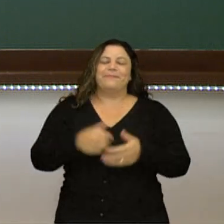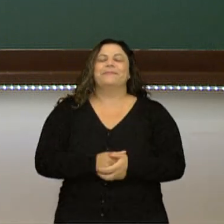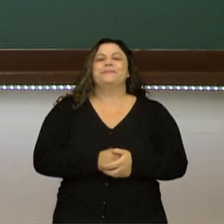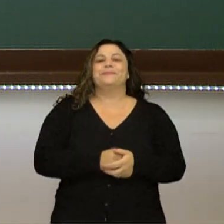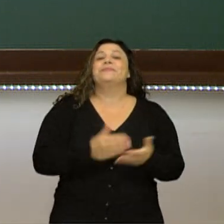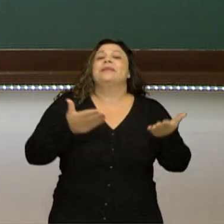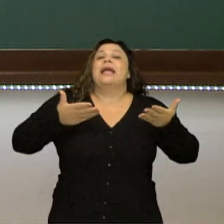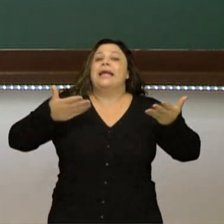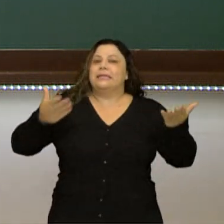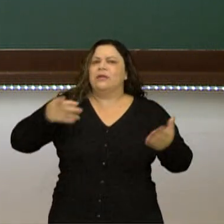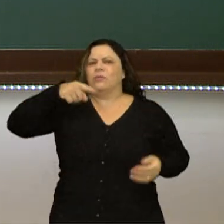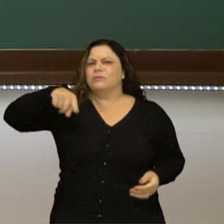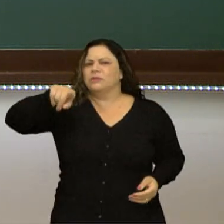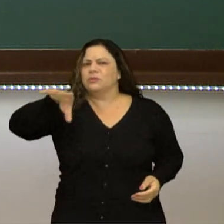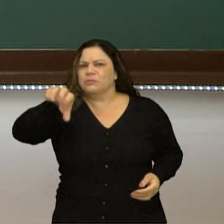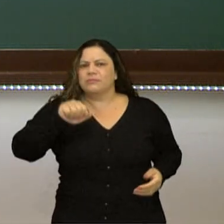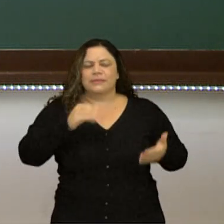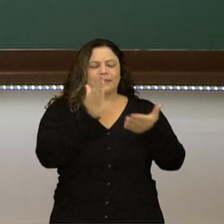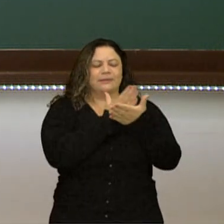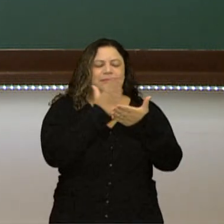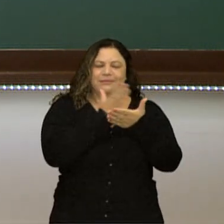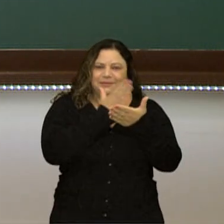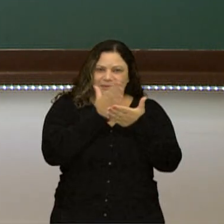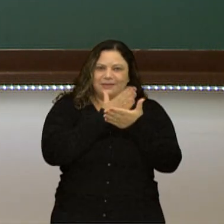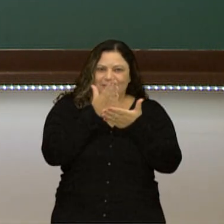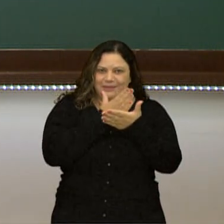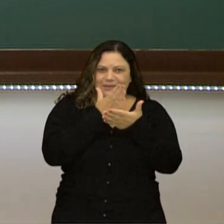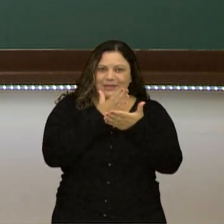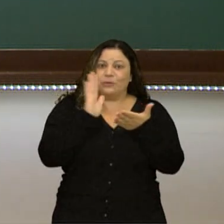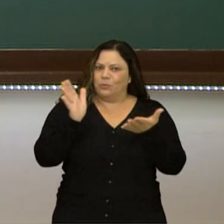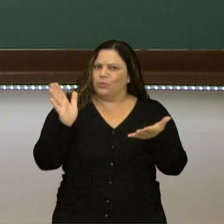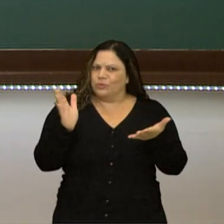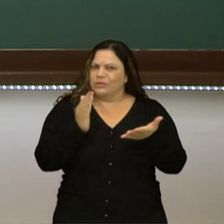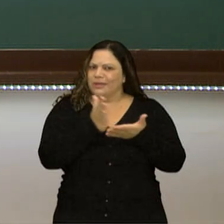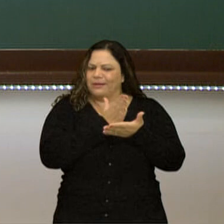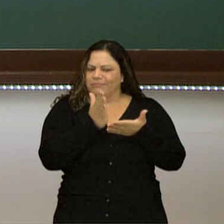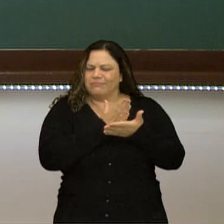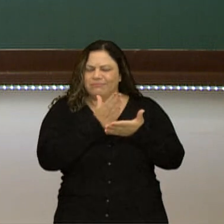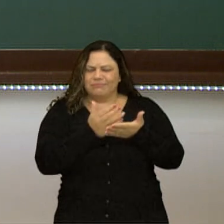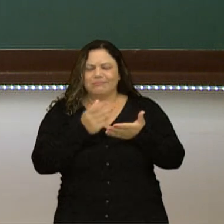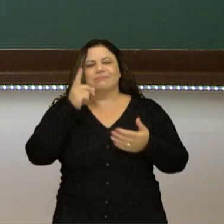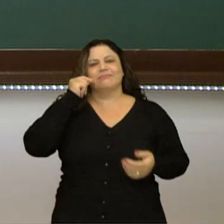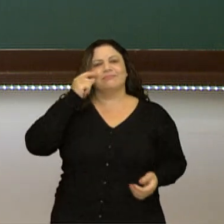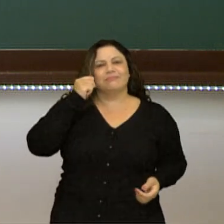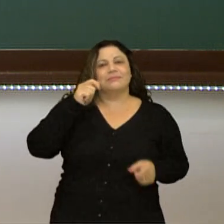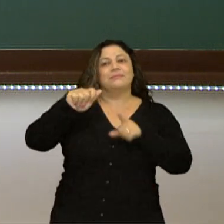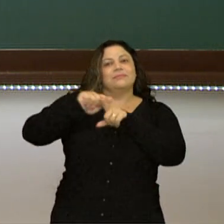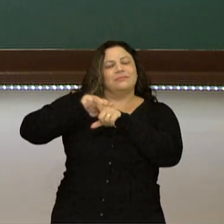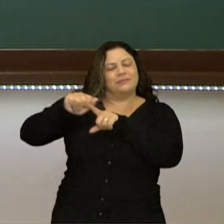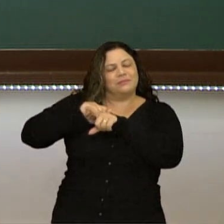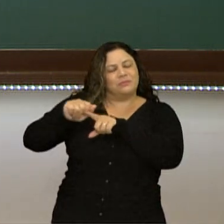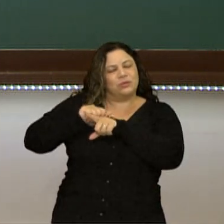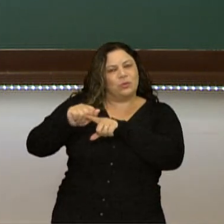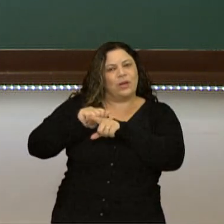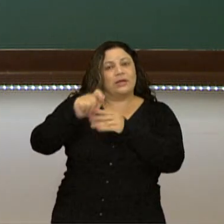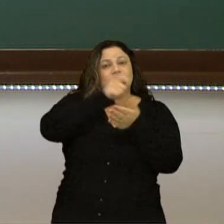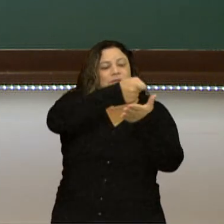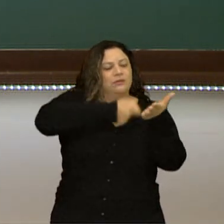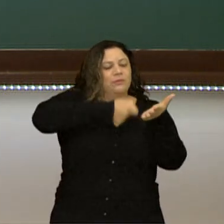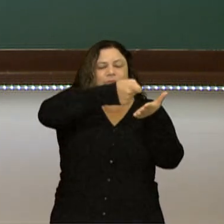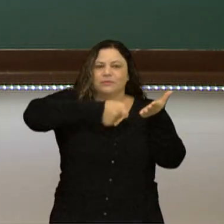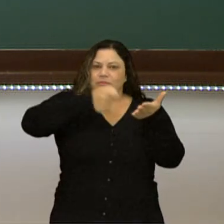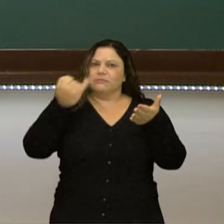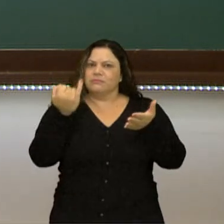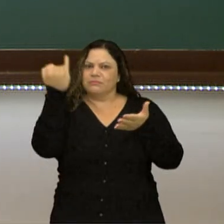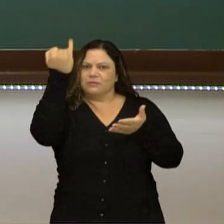minha querida, já foram pegar o seu caderno? Já pegaram os seus cadernos? Boa, lápis, borracha. Vamos anotar, né? É